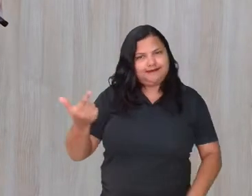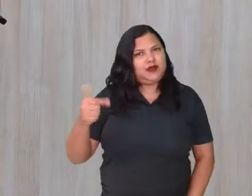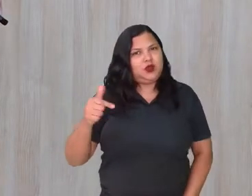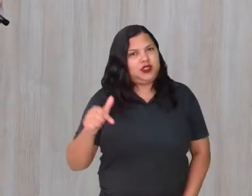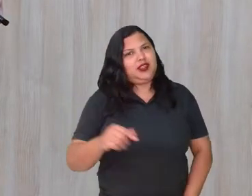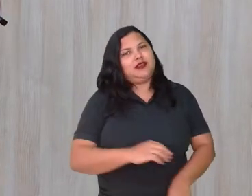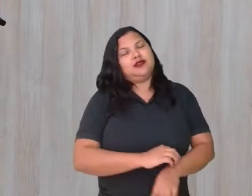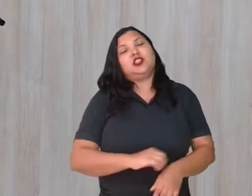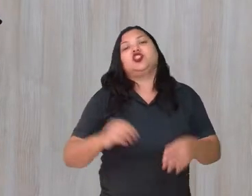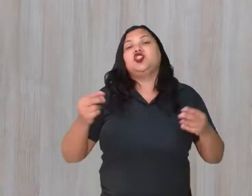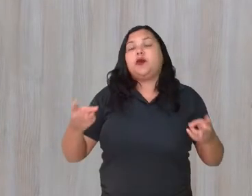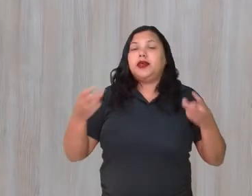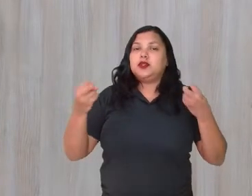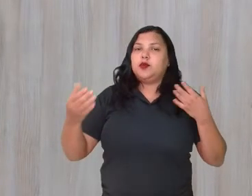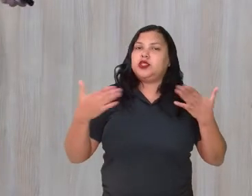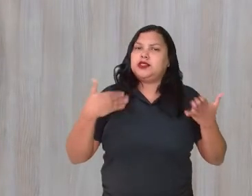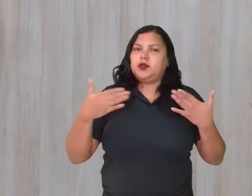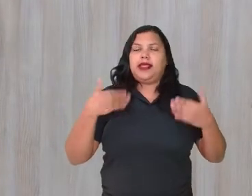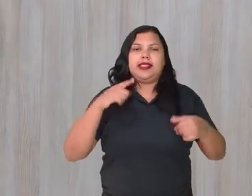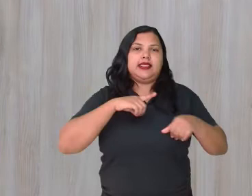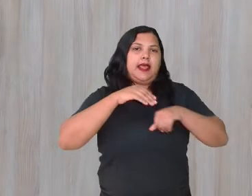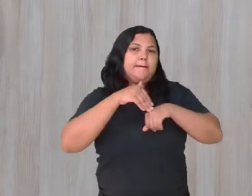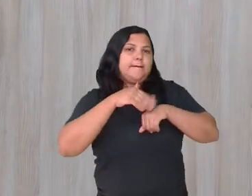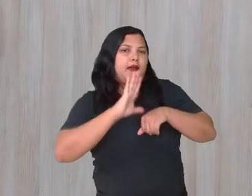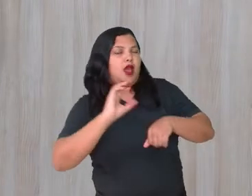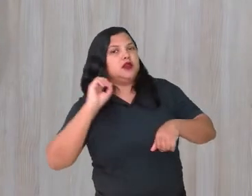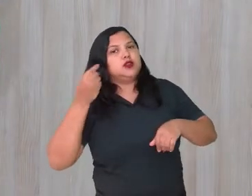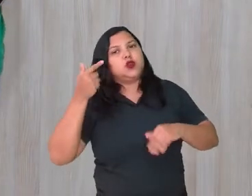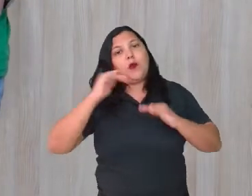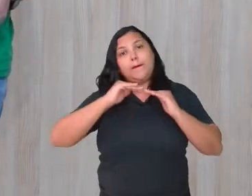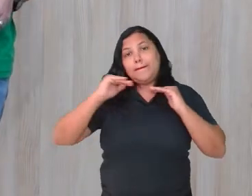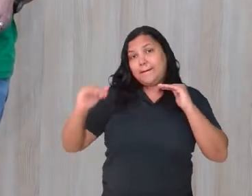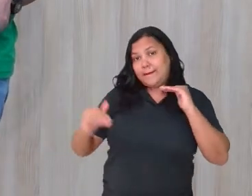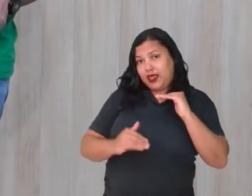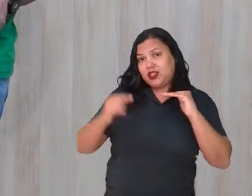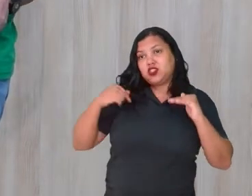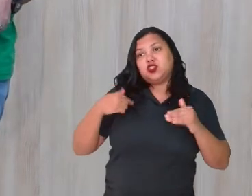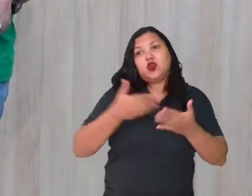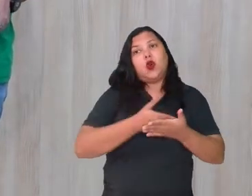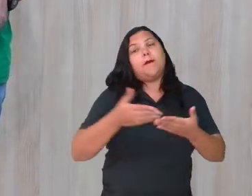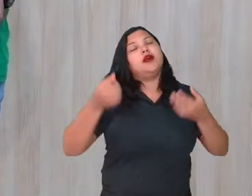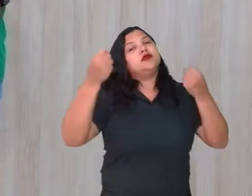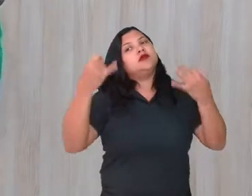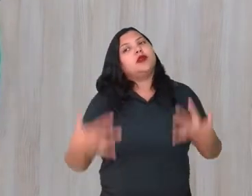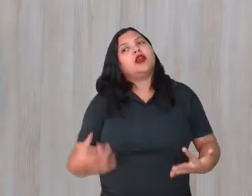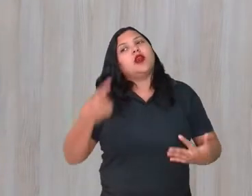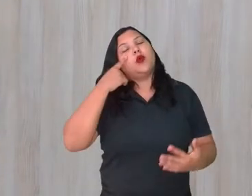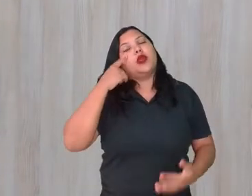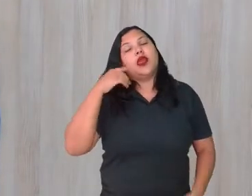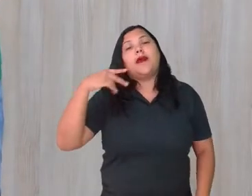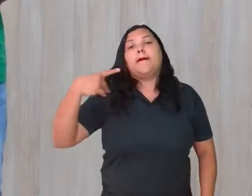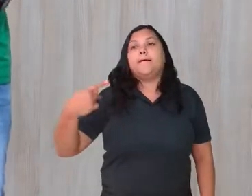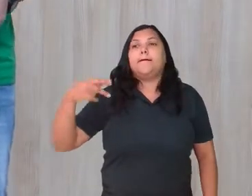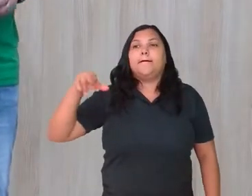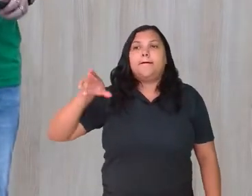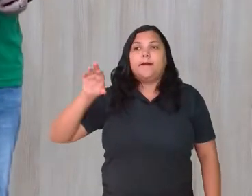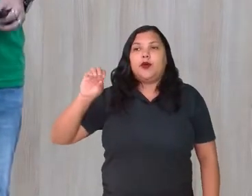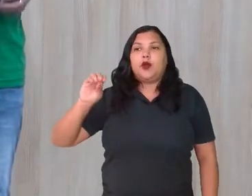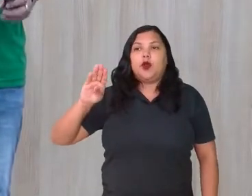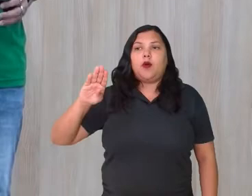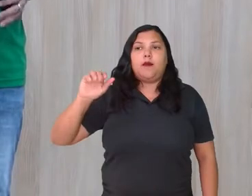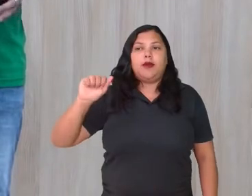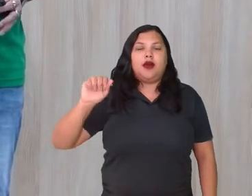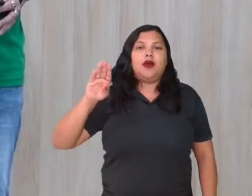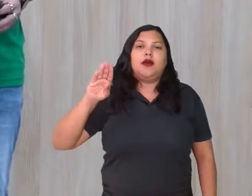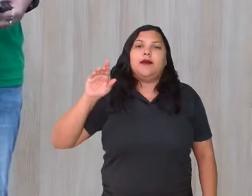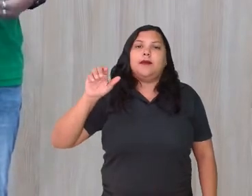gente viu que nessa discussão de ter mais ou menos chance, a gente começa a falar a partir de agora de probabilidade, tá bom? Então